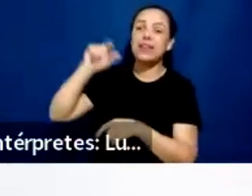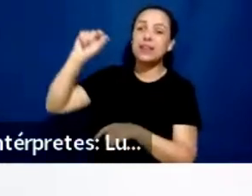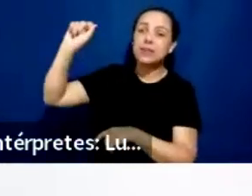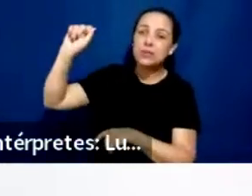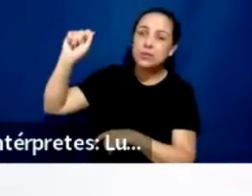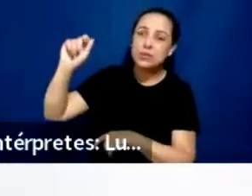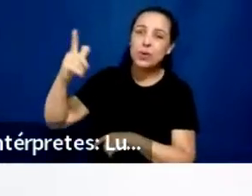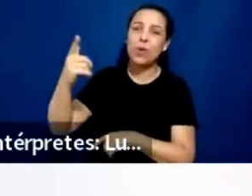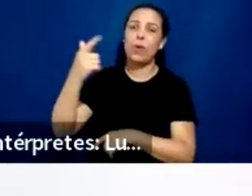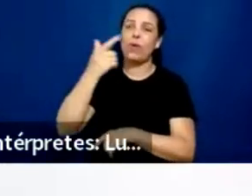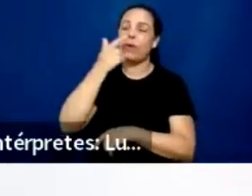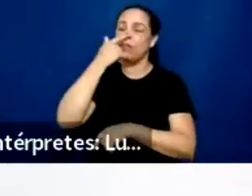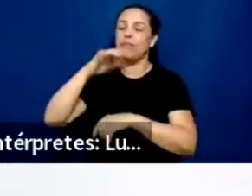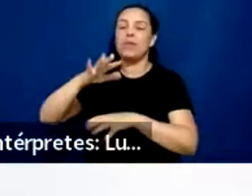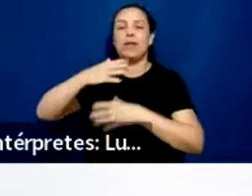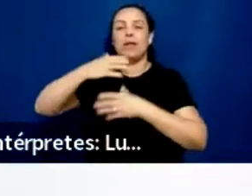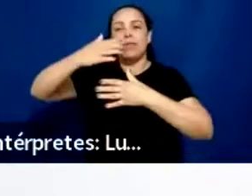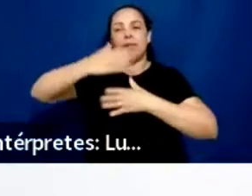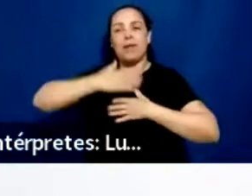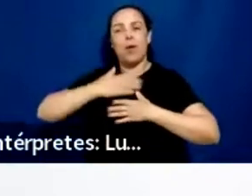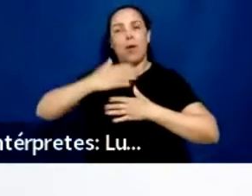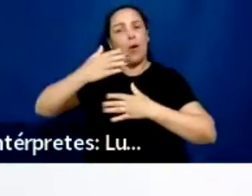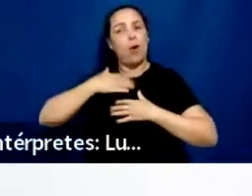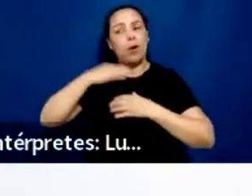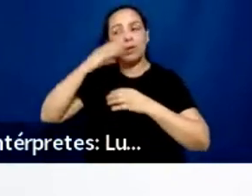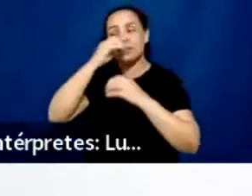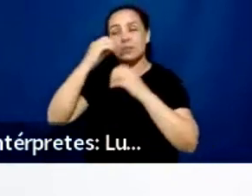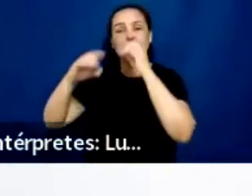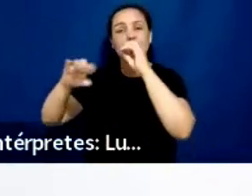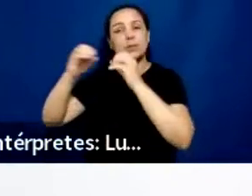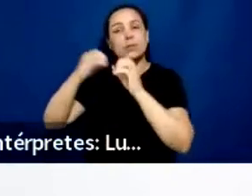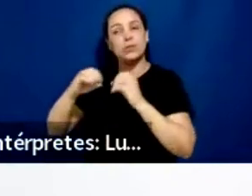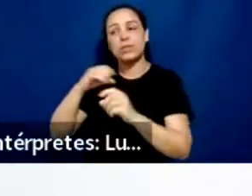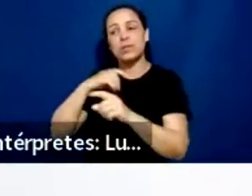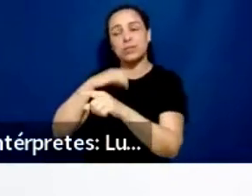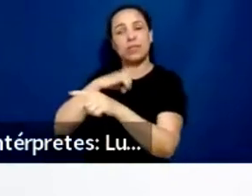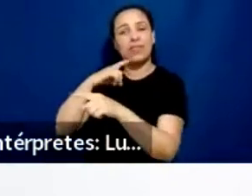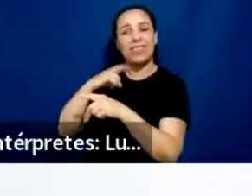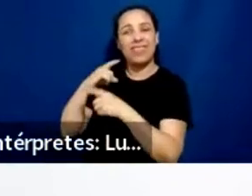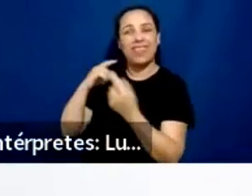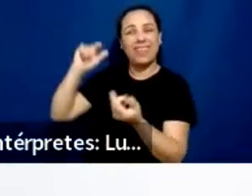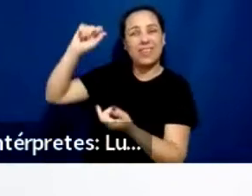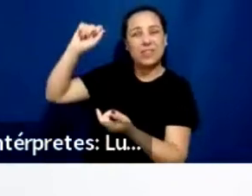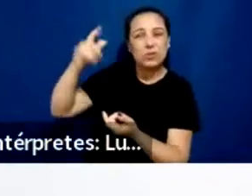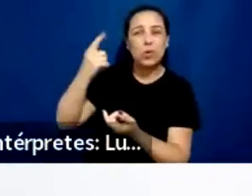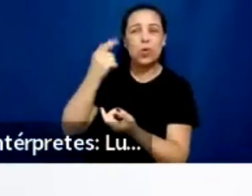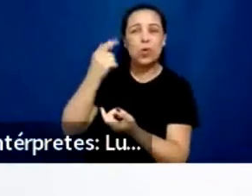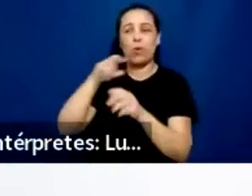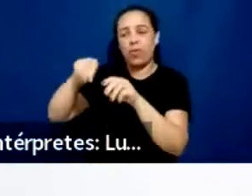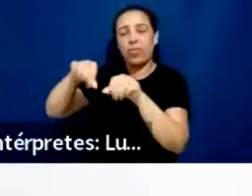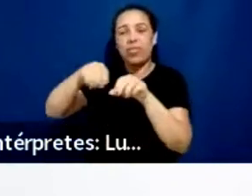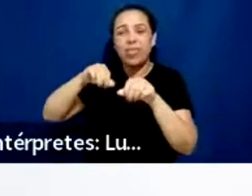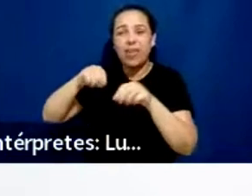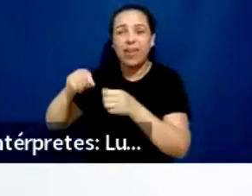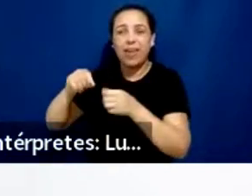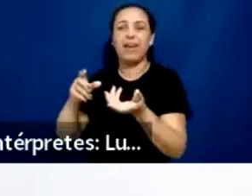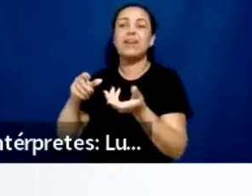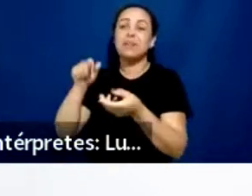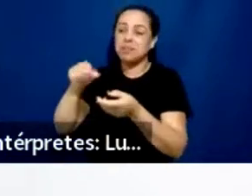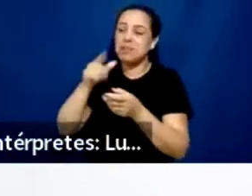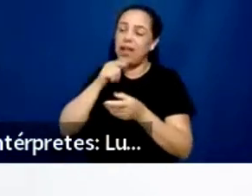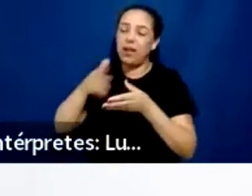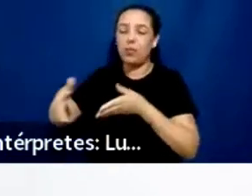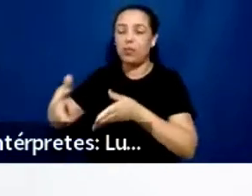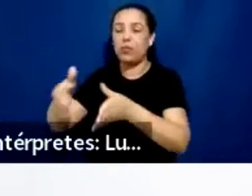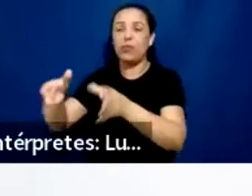constante, o oxigênio em abundância. Ela está viva, ela está cheia de energia. Quando nós retiramos essa água da natureza e